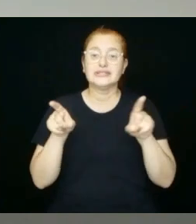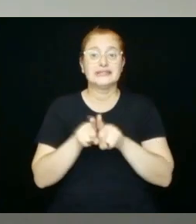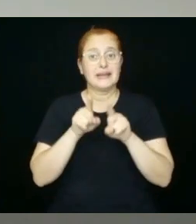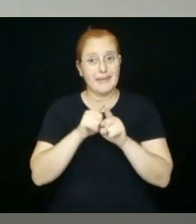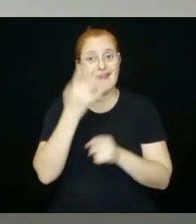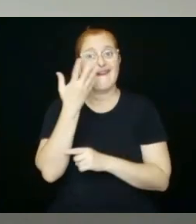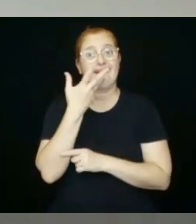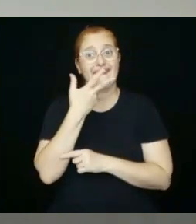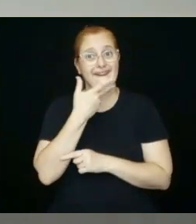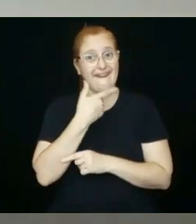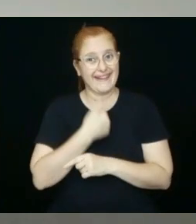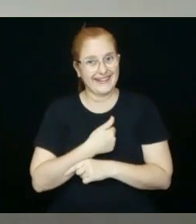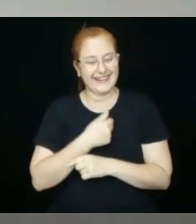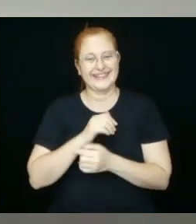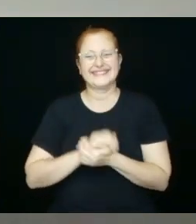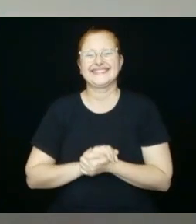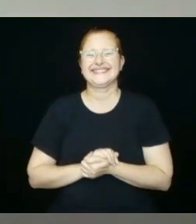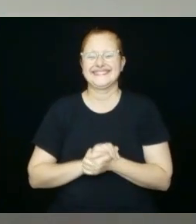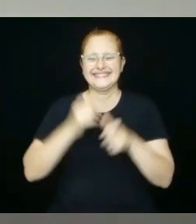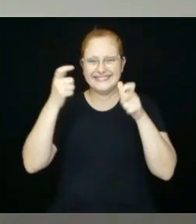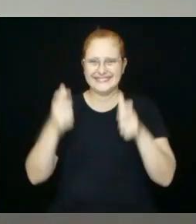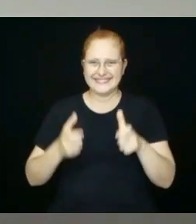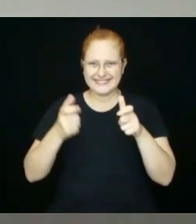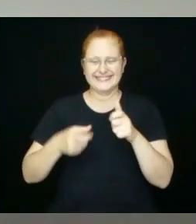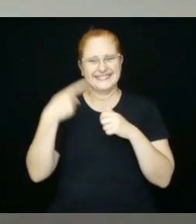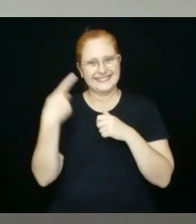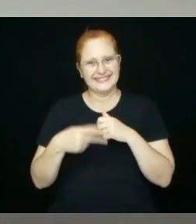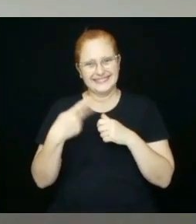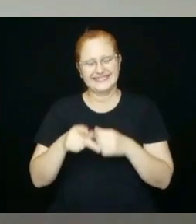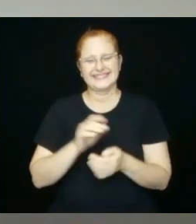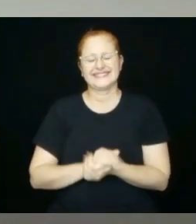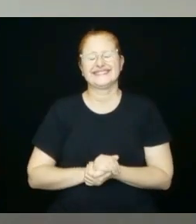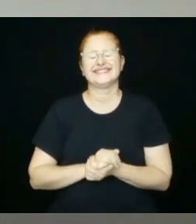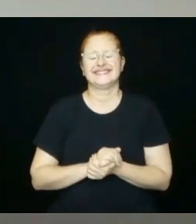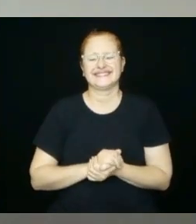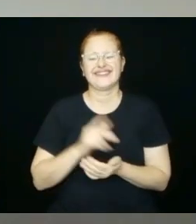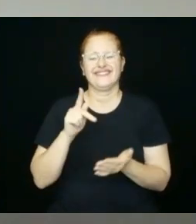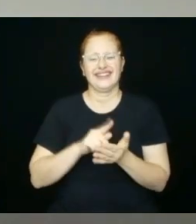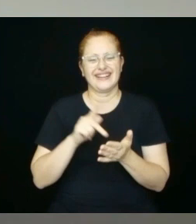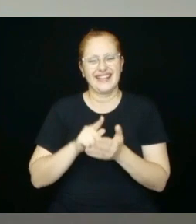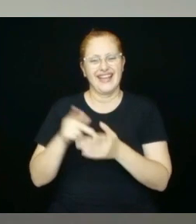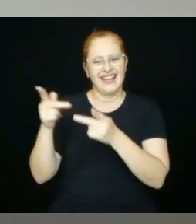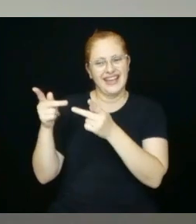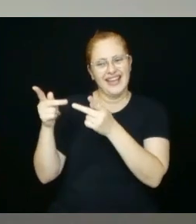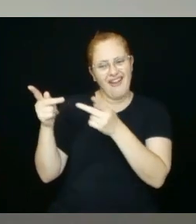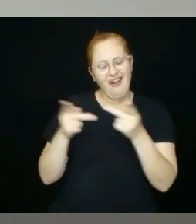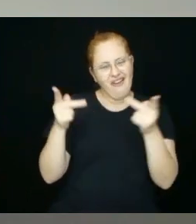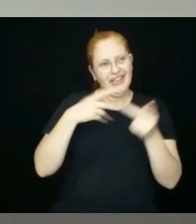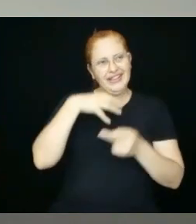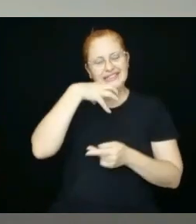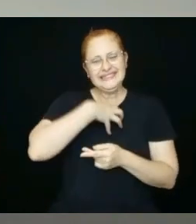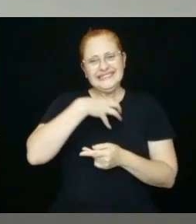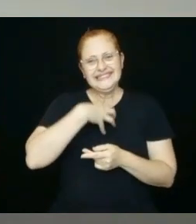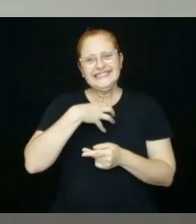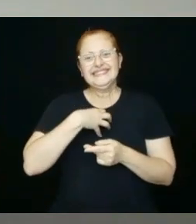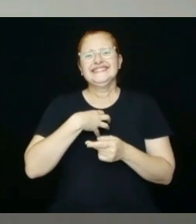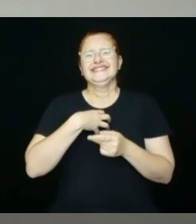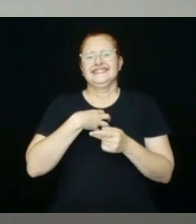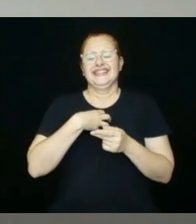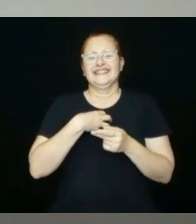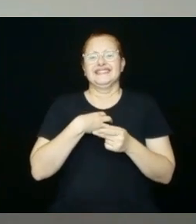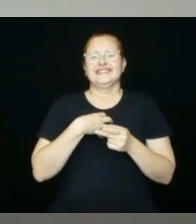inclusive crianças que frequentem o espaço. Sim. É verdade. Será que vão se sentir convidados a